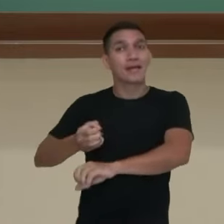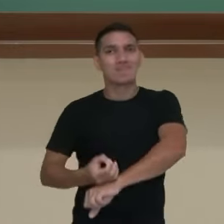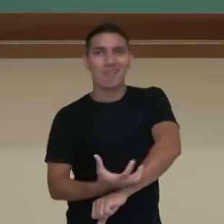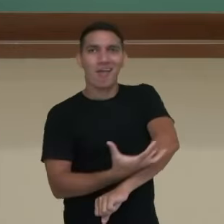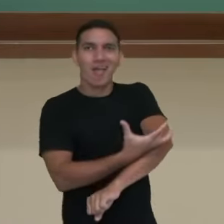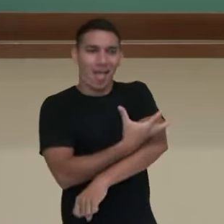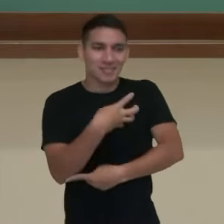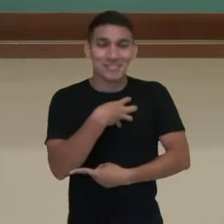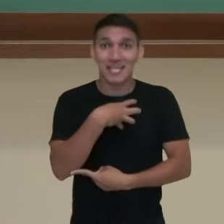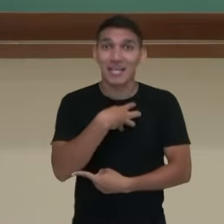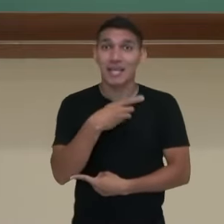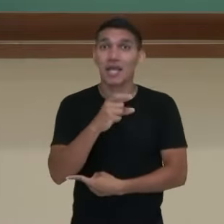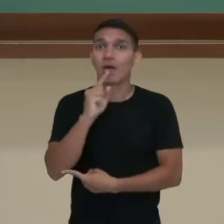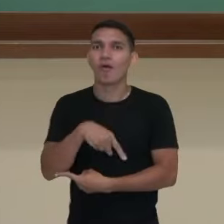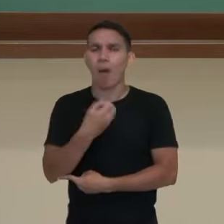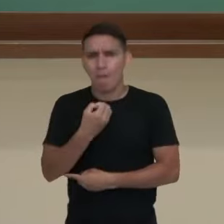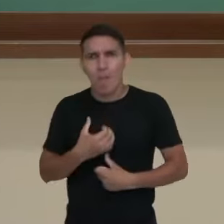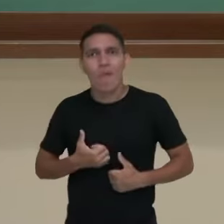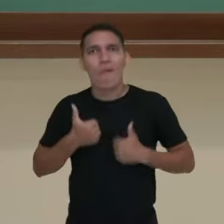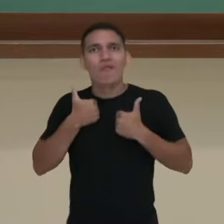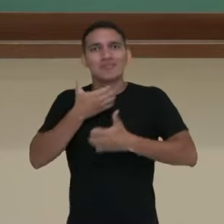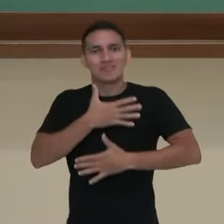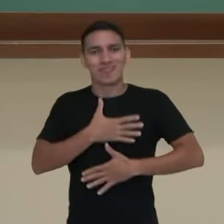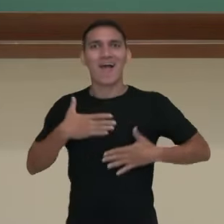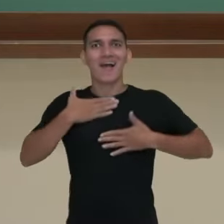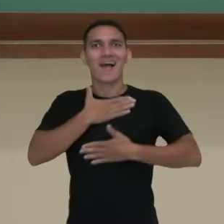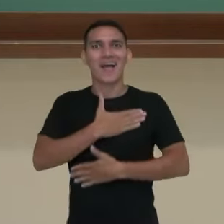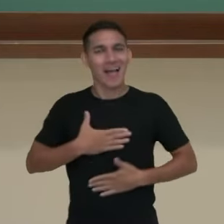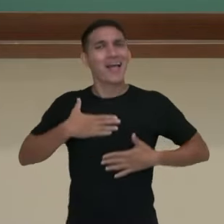de bem-estar, de